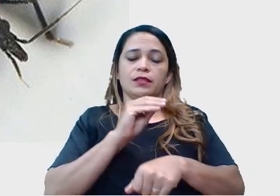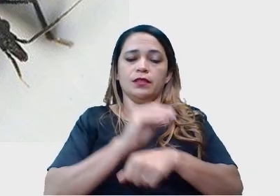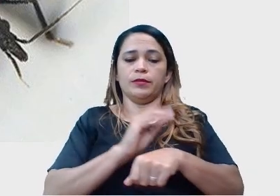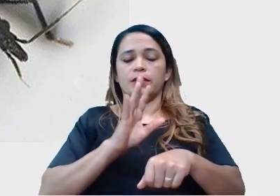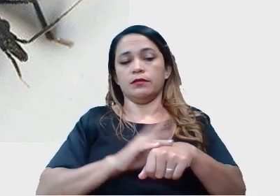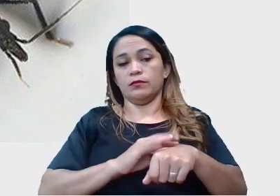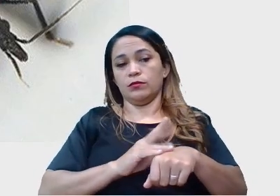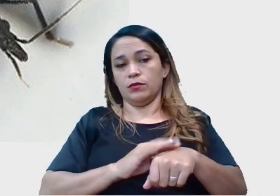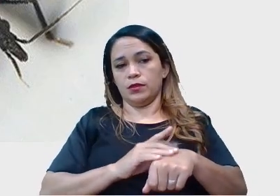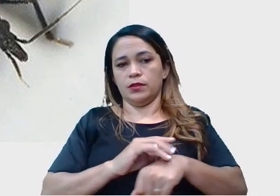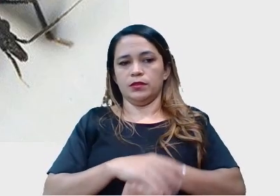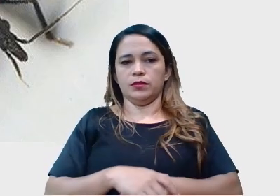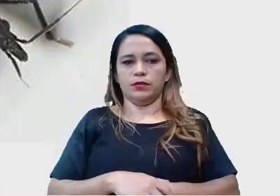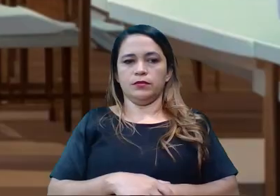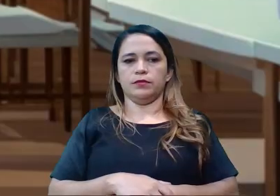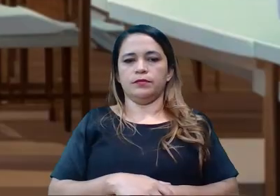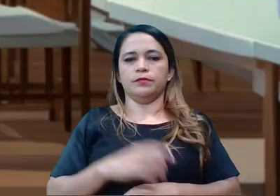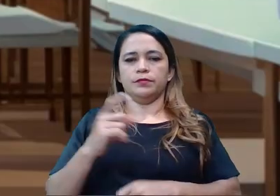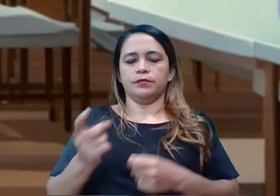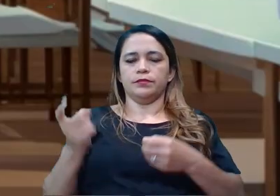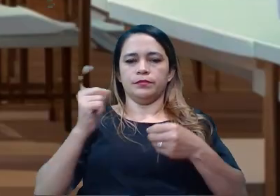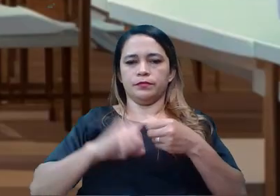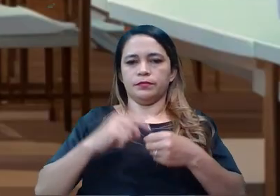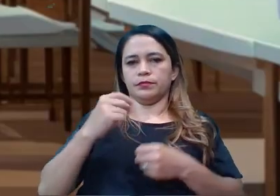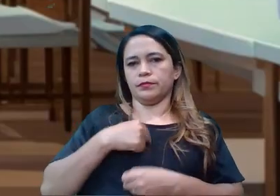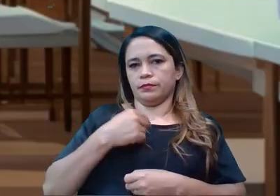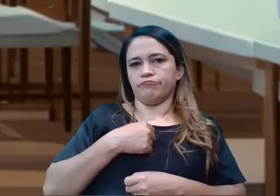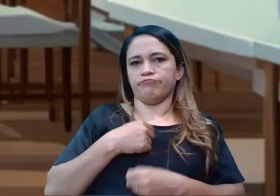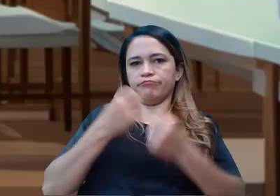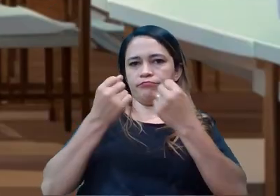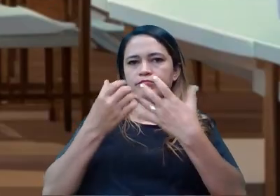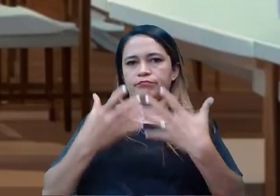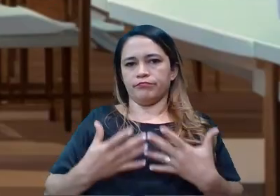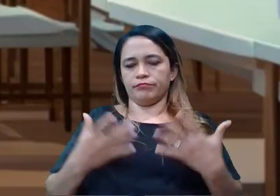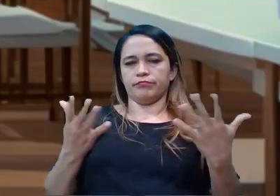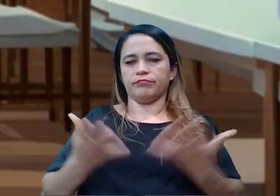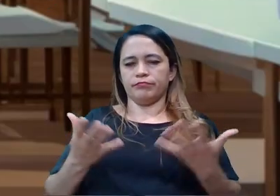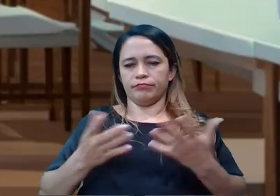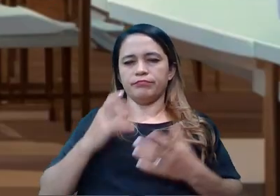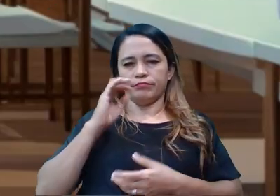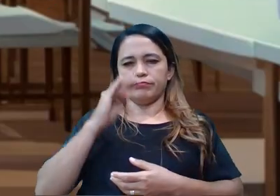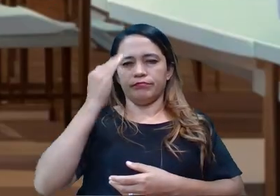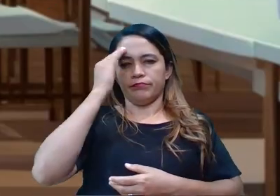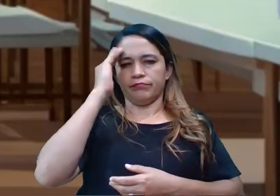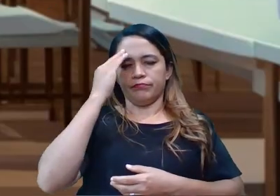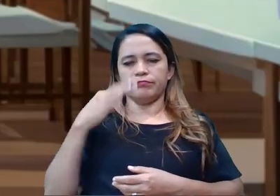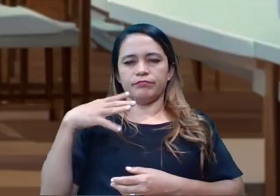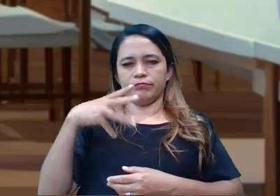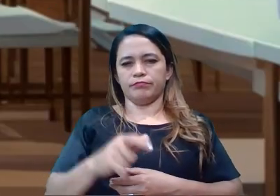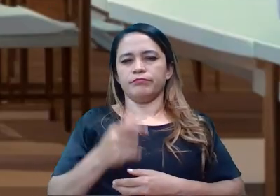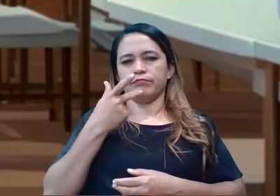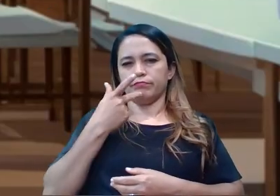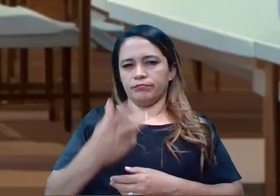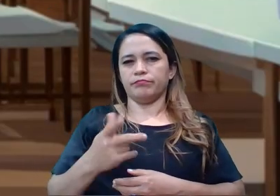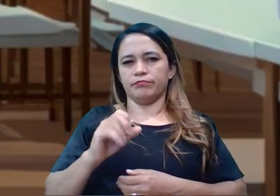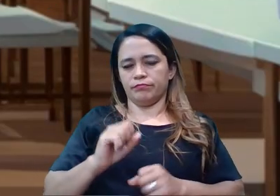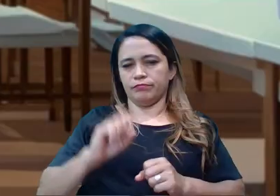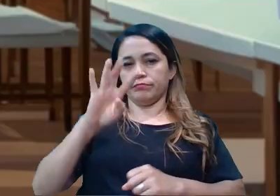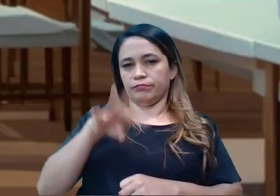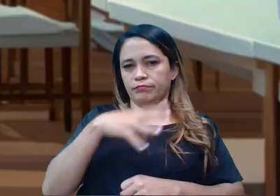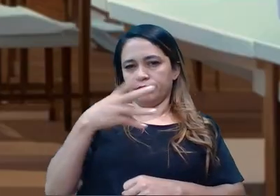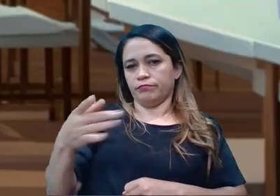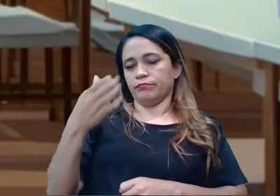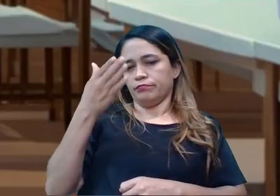dos doentes. Volta para mim aqui. Vou te explicar várias coisas agora para você entender de tudo que eu te falei nesse último slide.